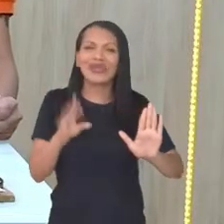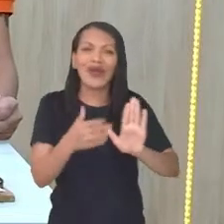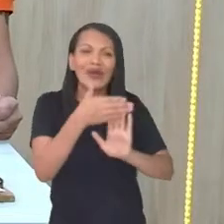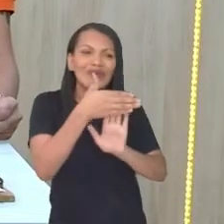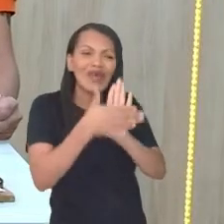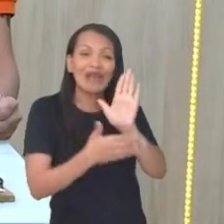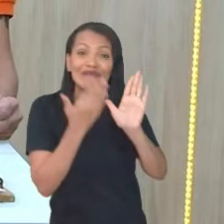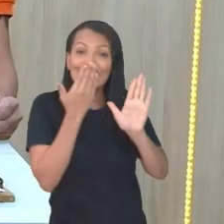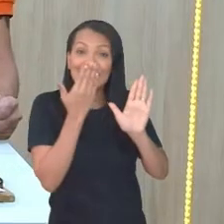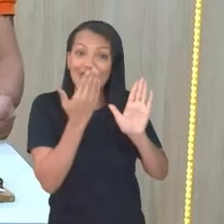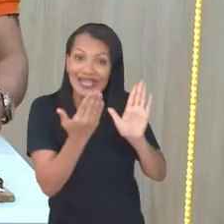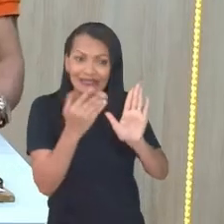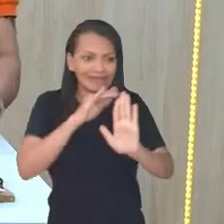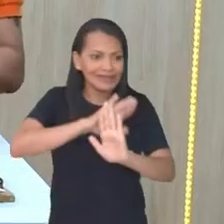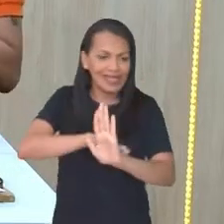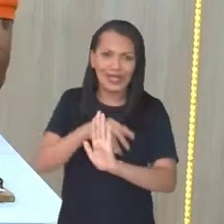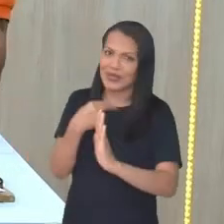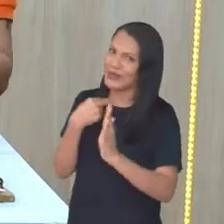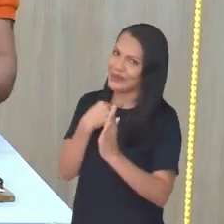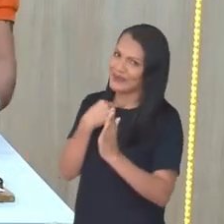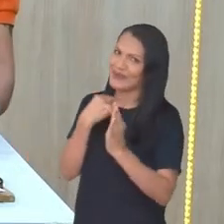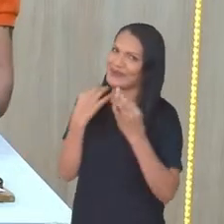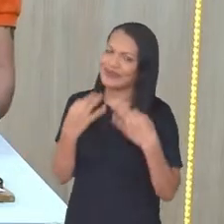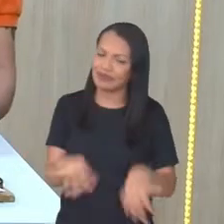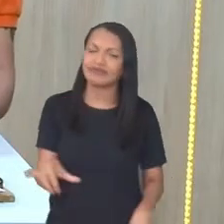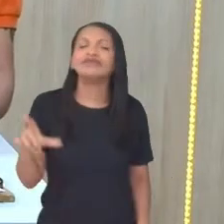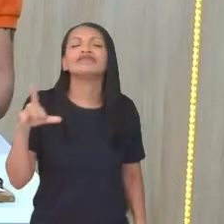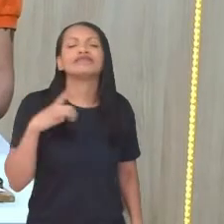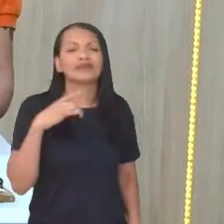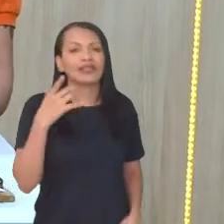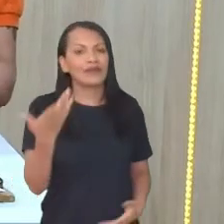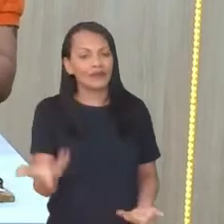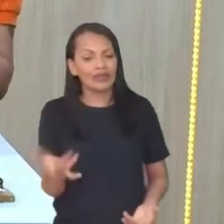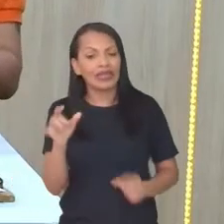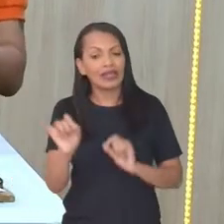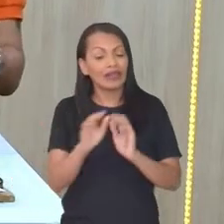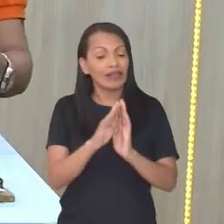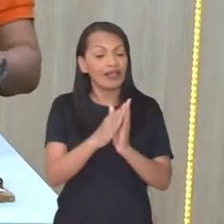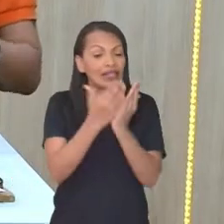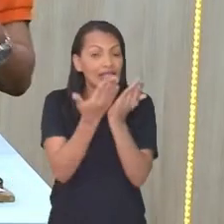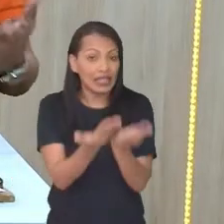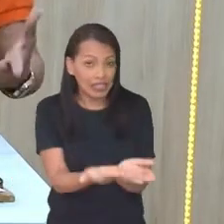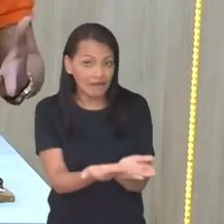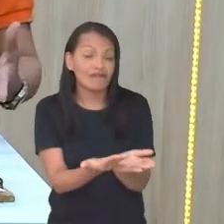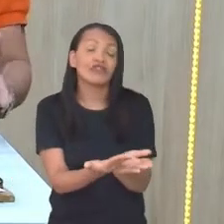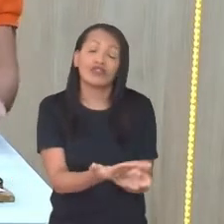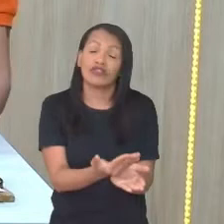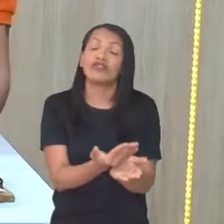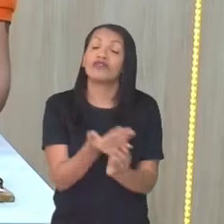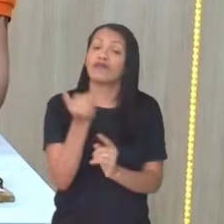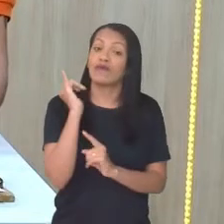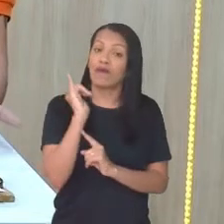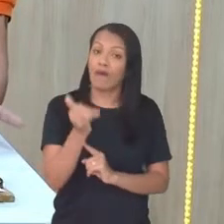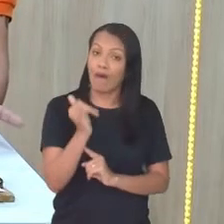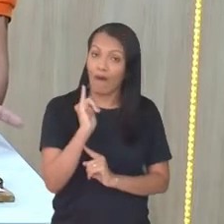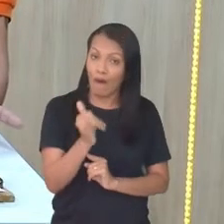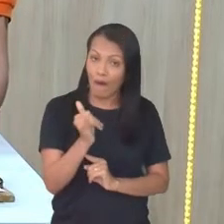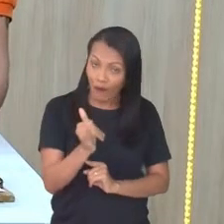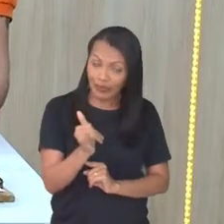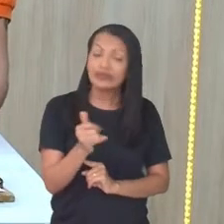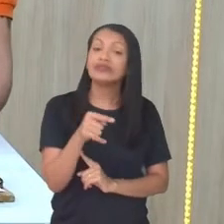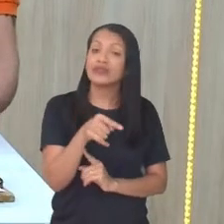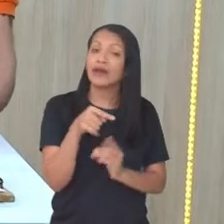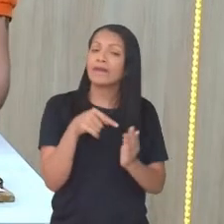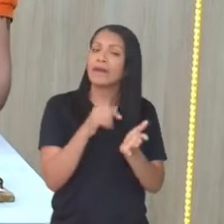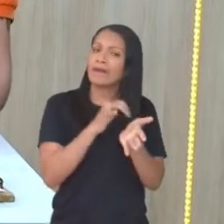Sim. E a gente tem uma variedade muito grande, né, de livros, de histórias, de contos, né, disponíveis em Braille, para